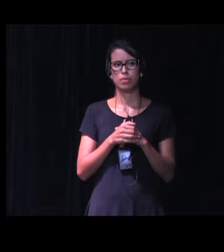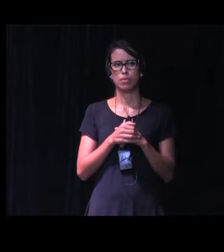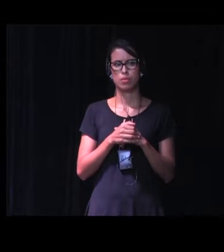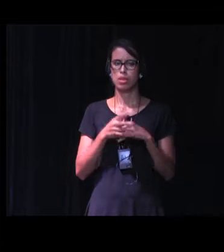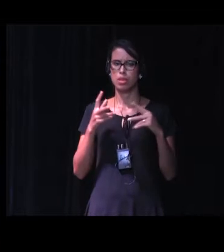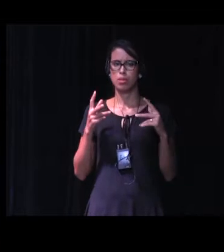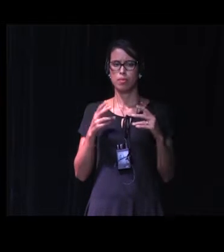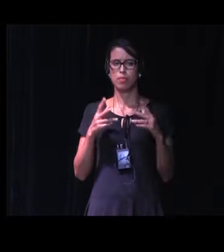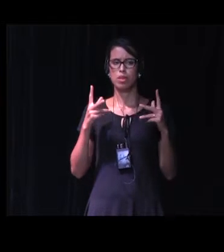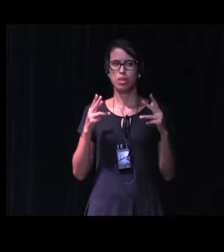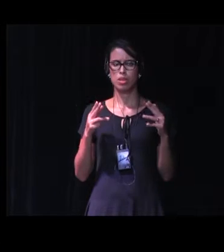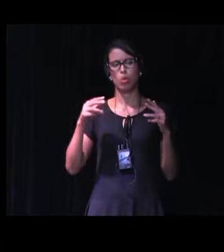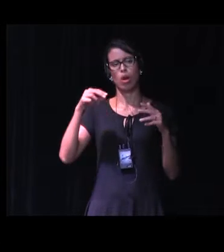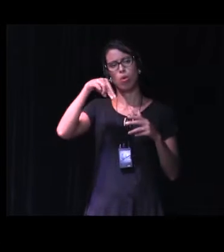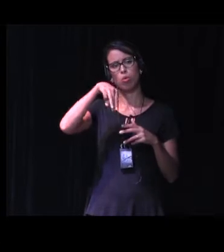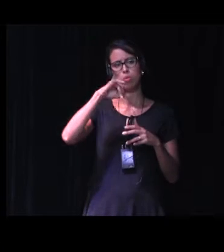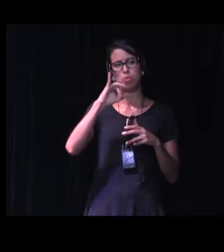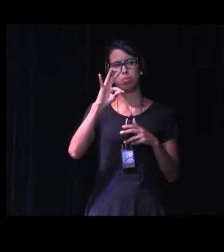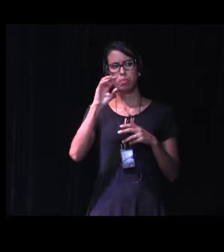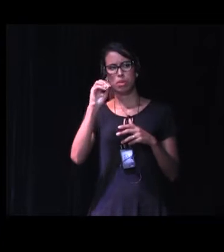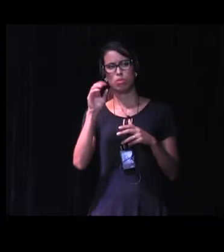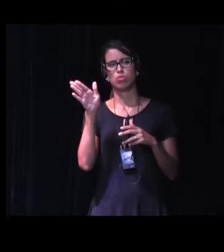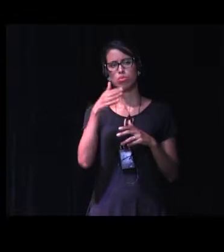igual que o rito ou mito do homem.